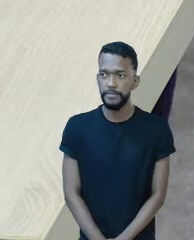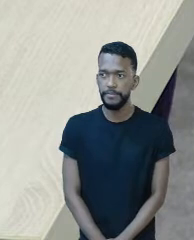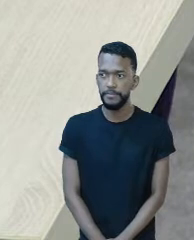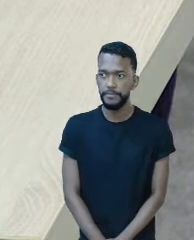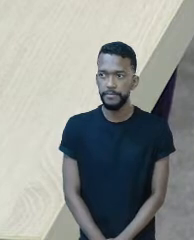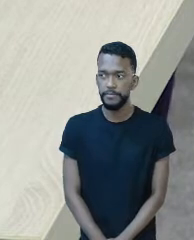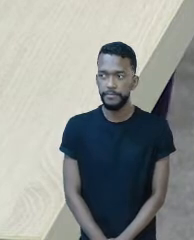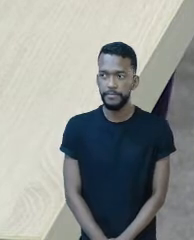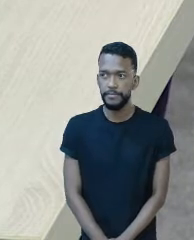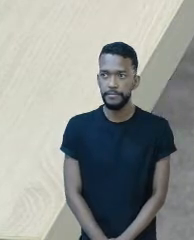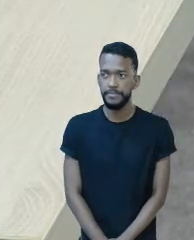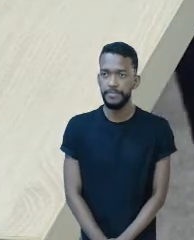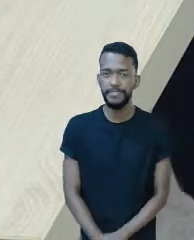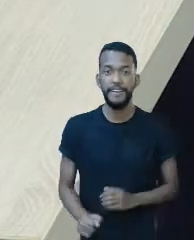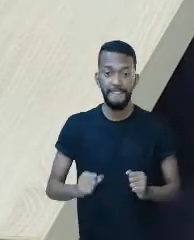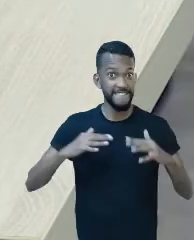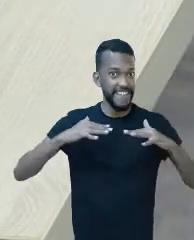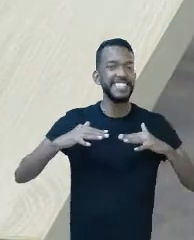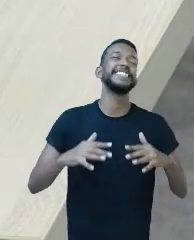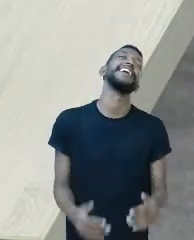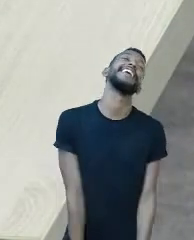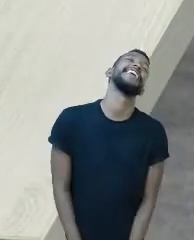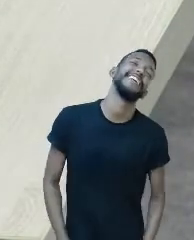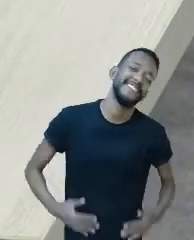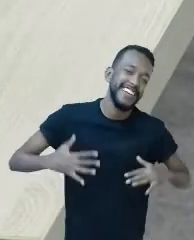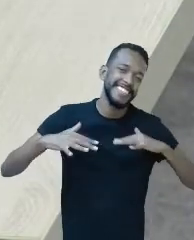não tá... Mexeu!